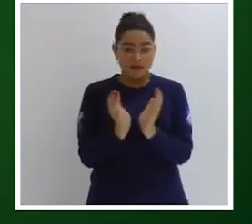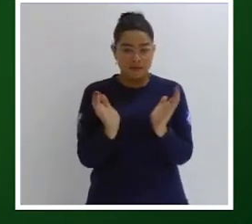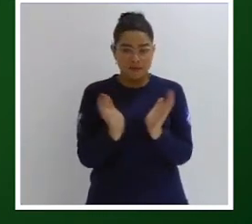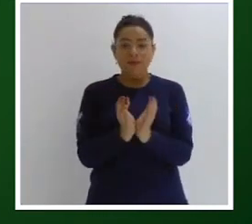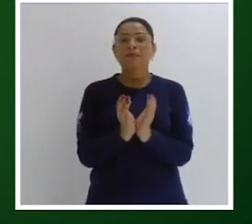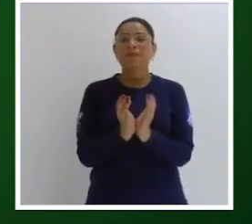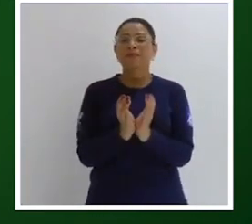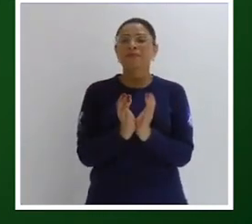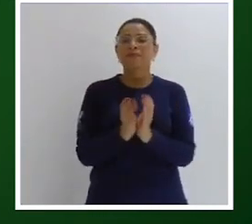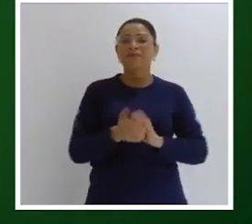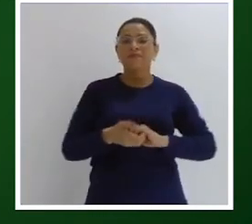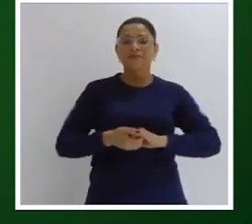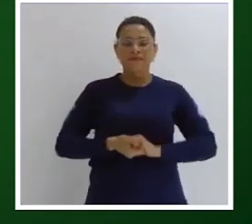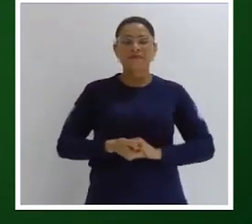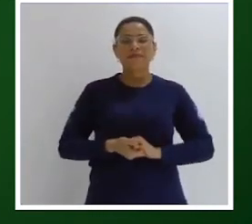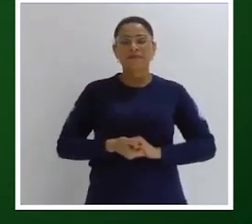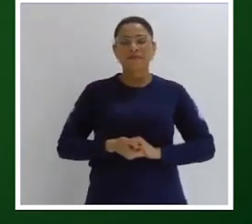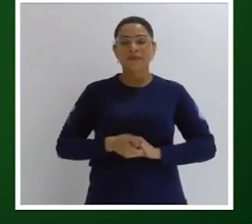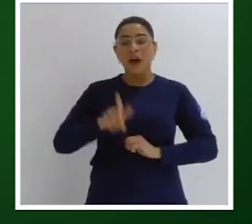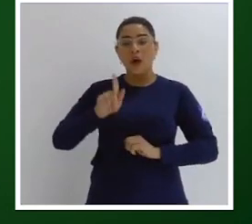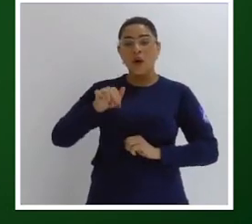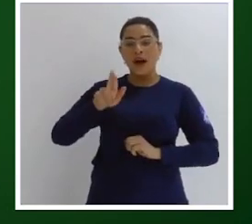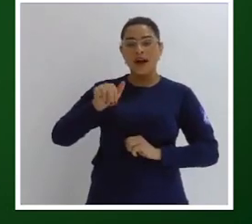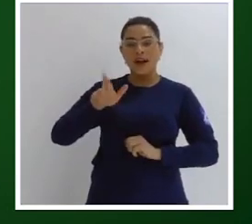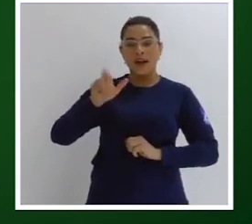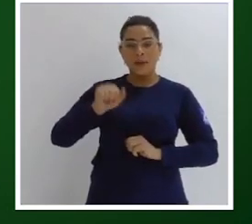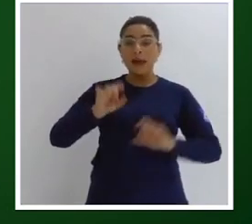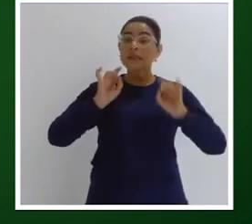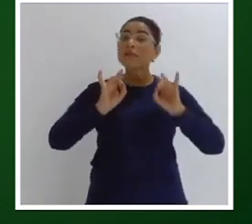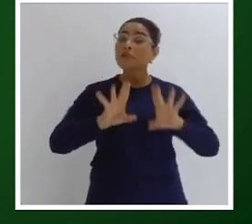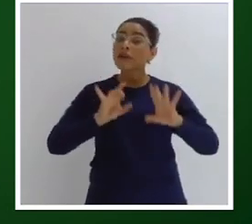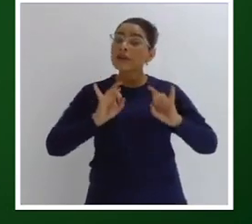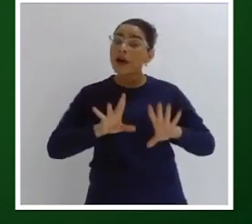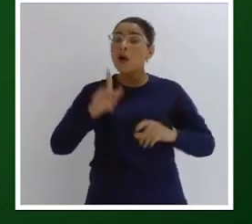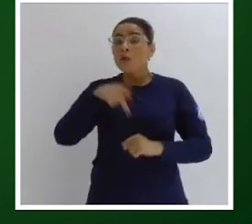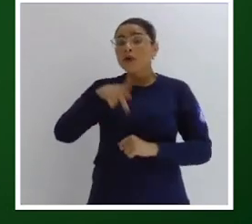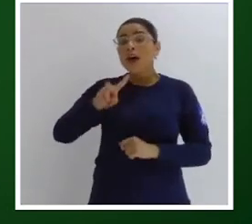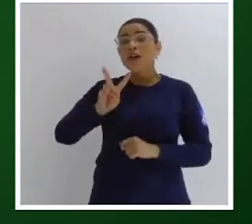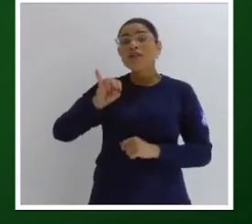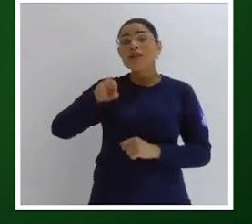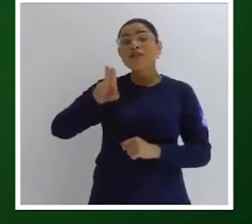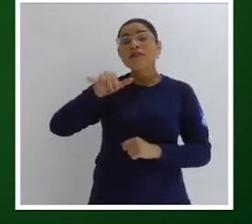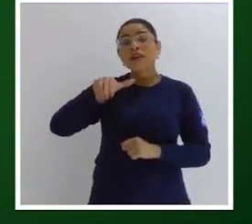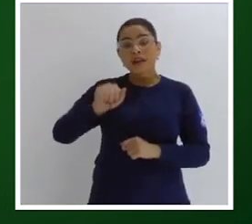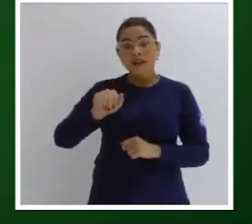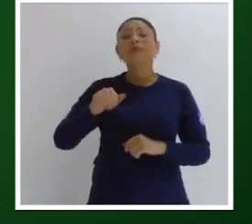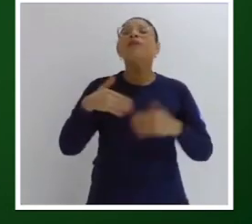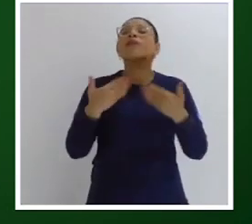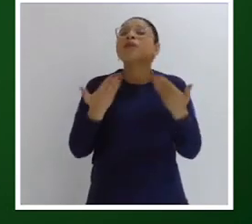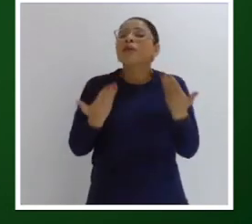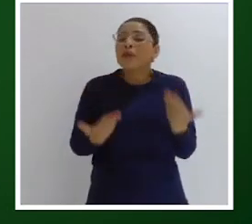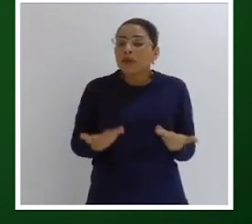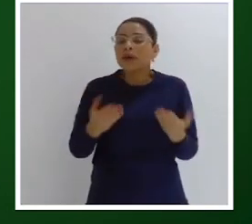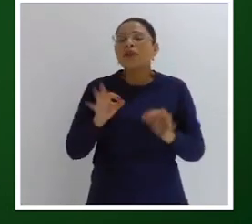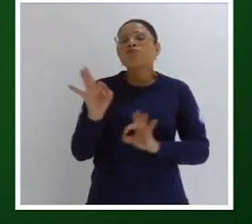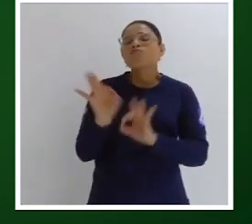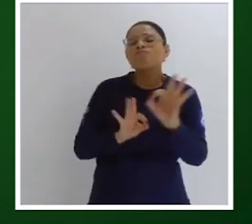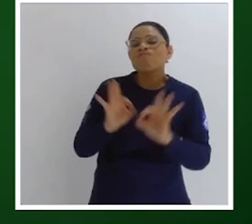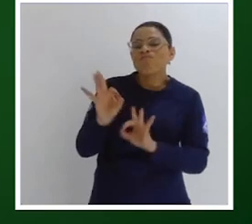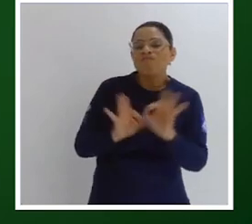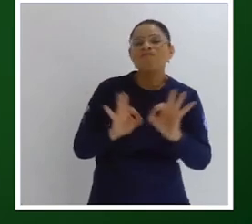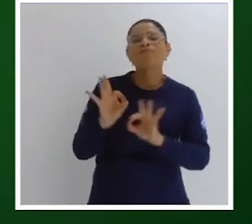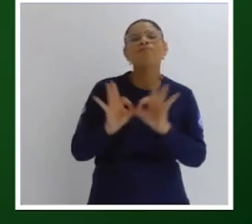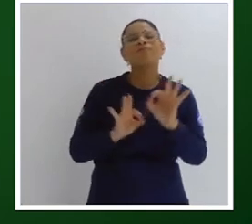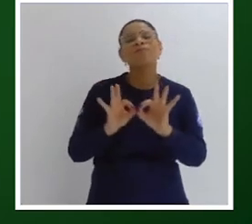em especial a professora Vivian que esteve à frente aí das tratativas organizativas do